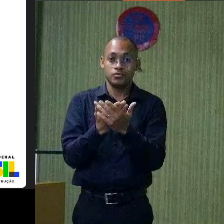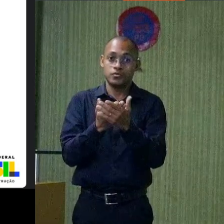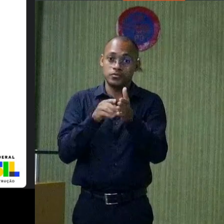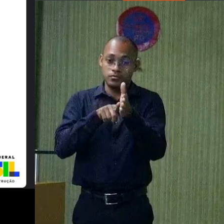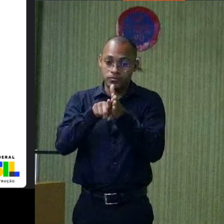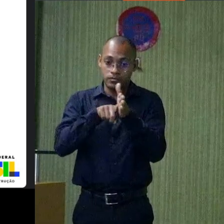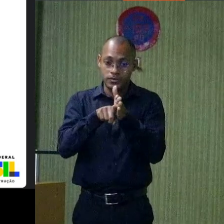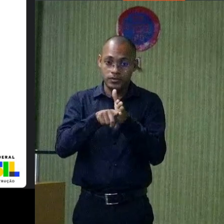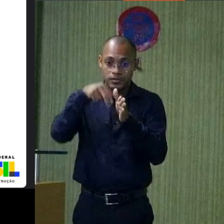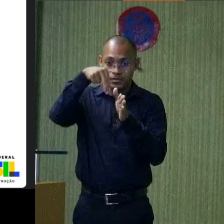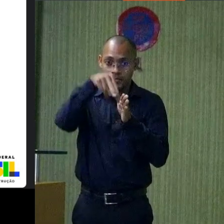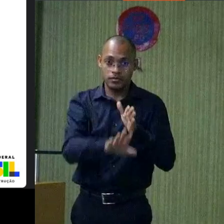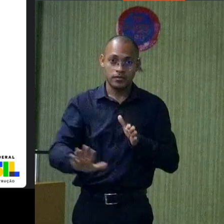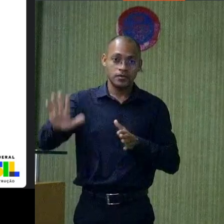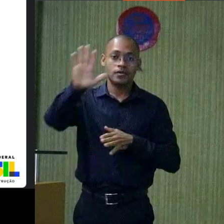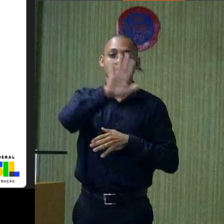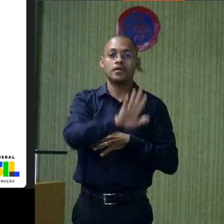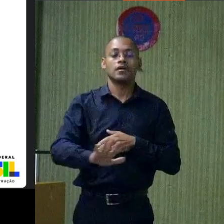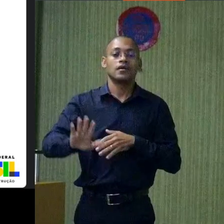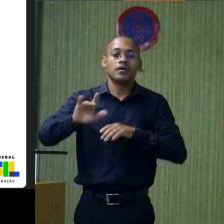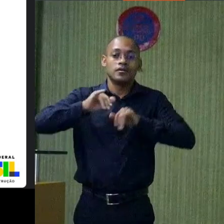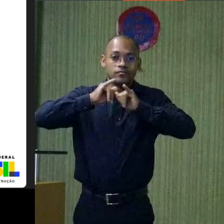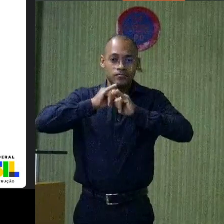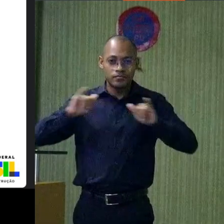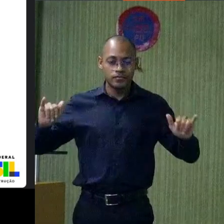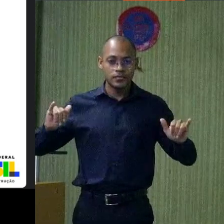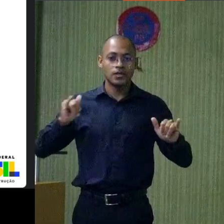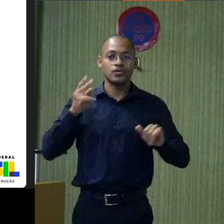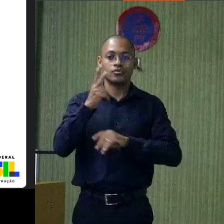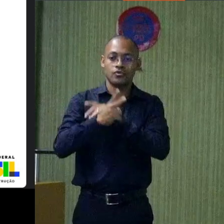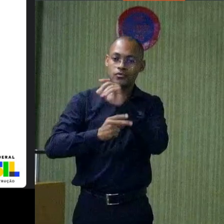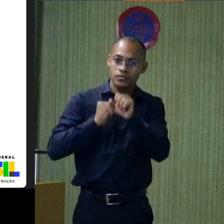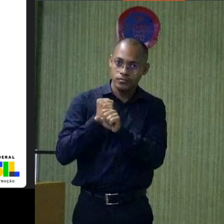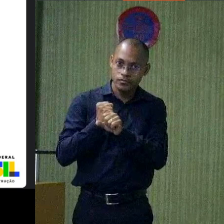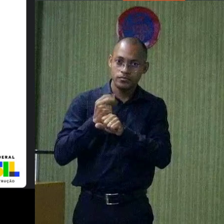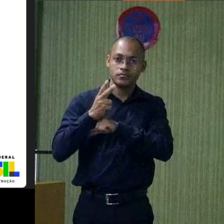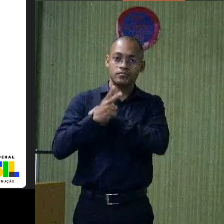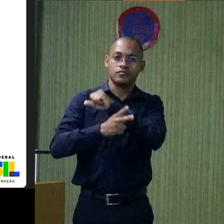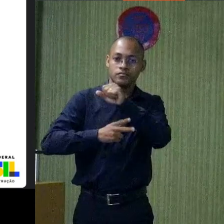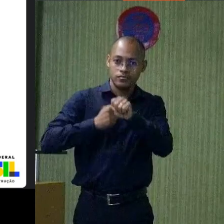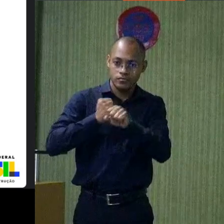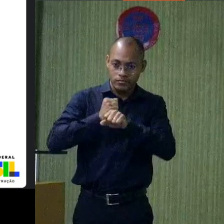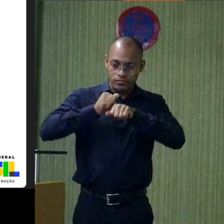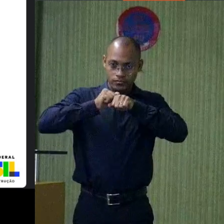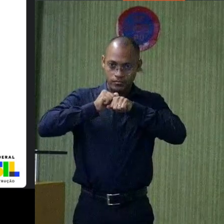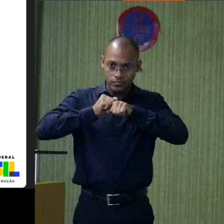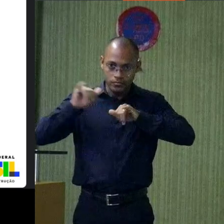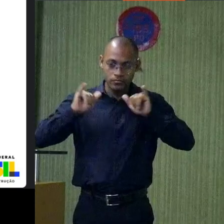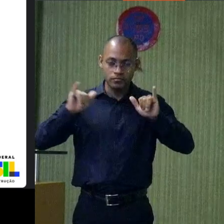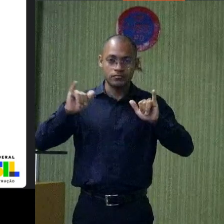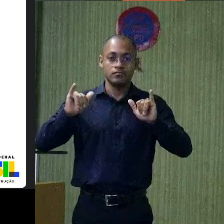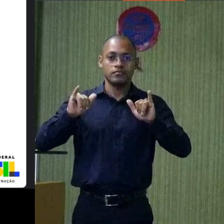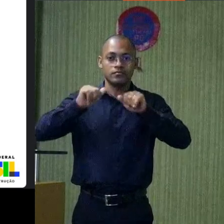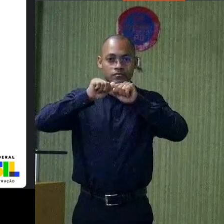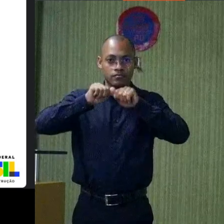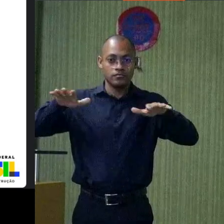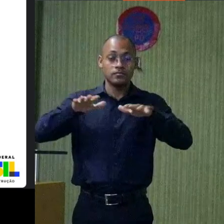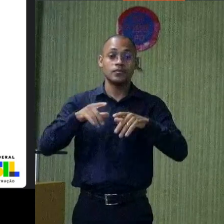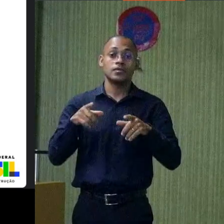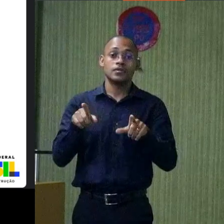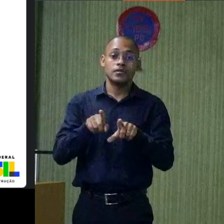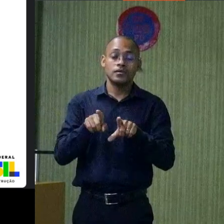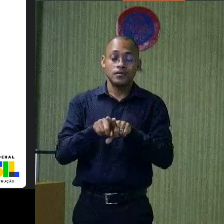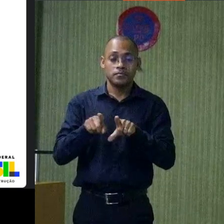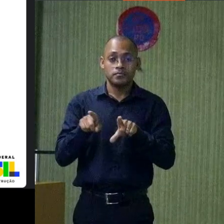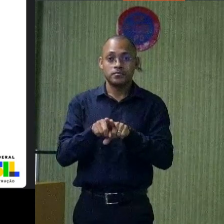né Eh com a publicação a cada dois anos dos índice de alcance das metas Ah o Inep